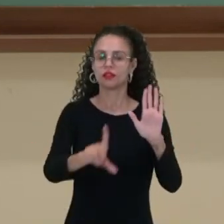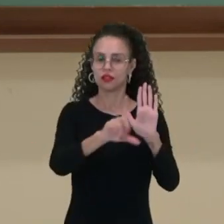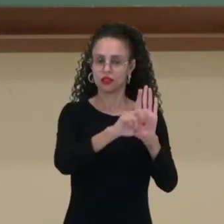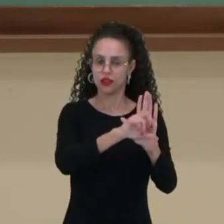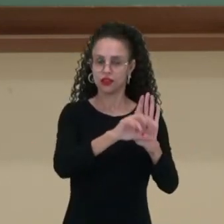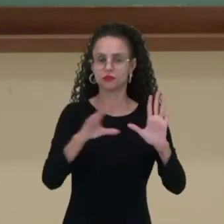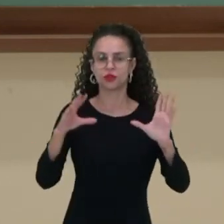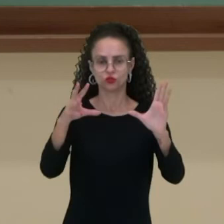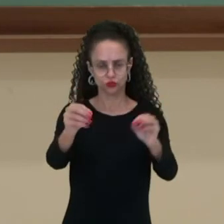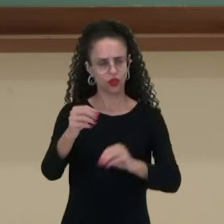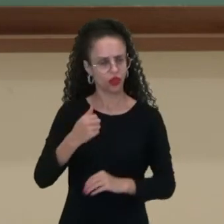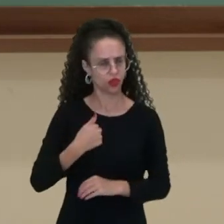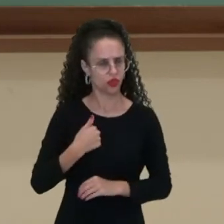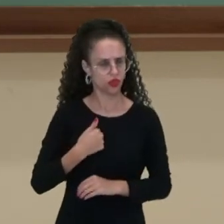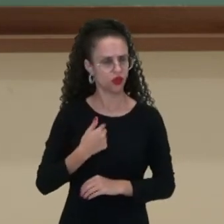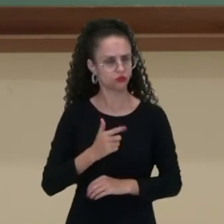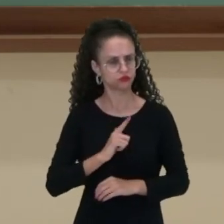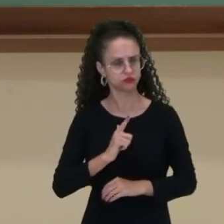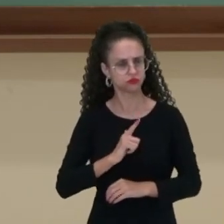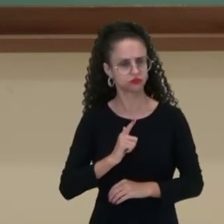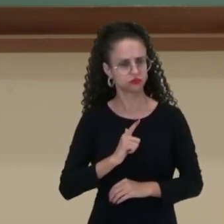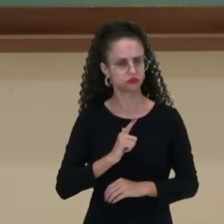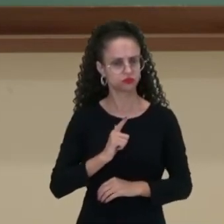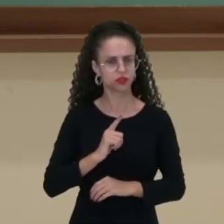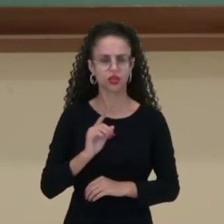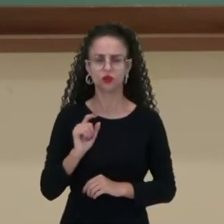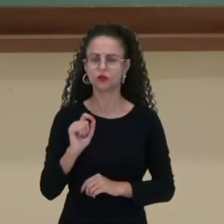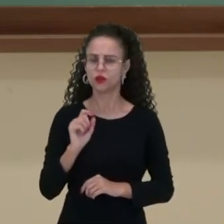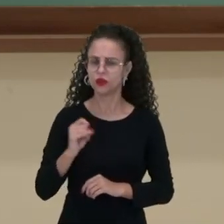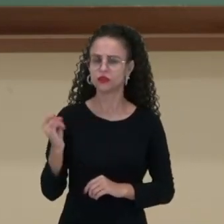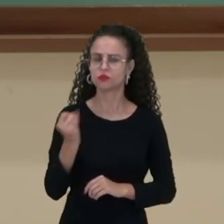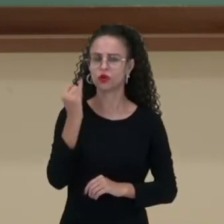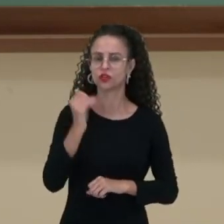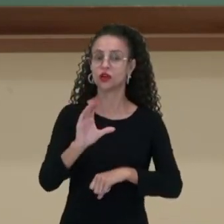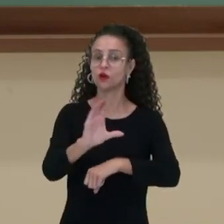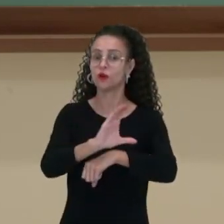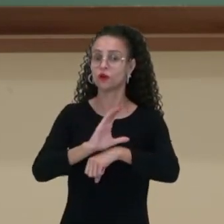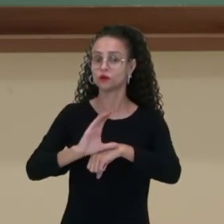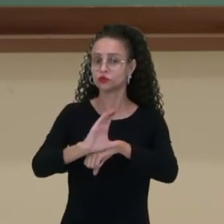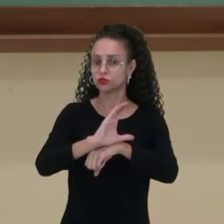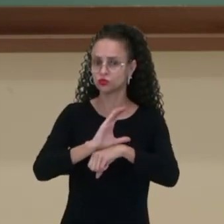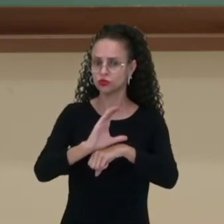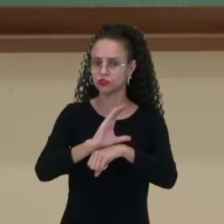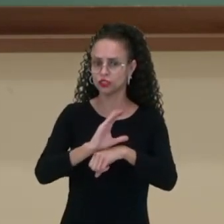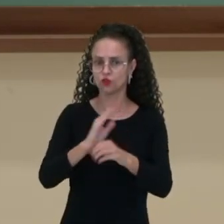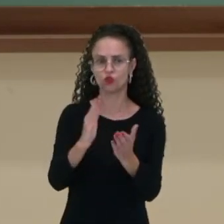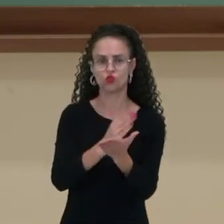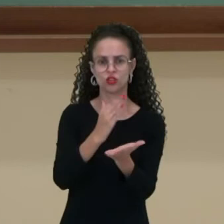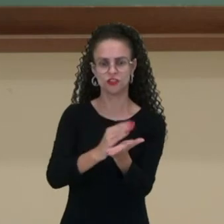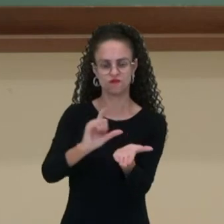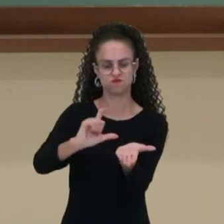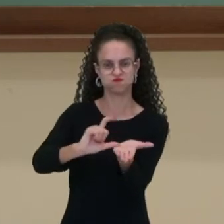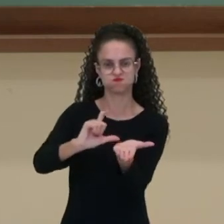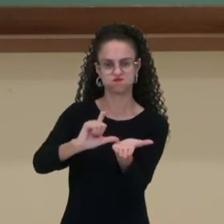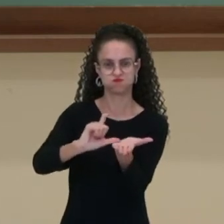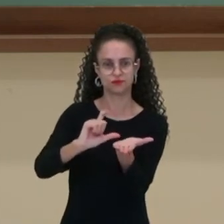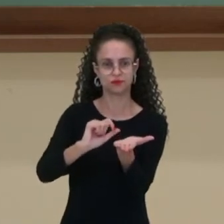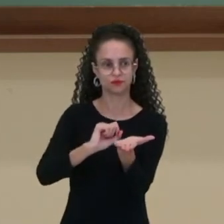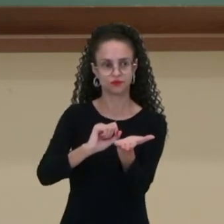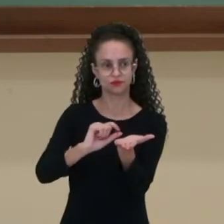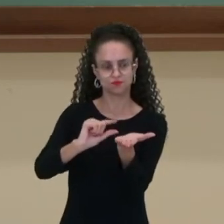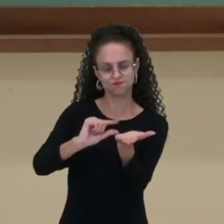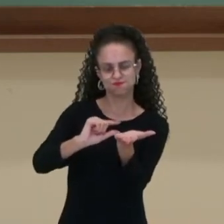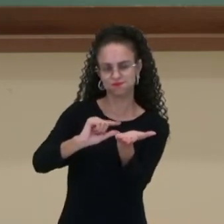todos. Eu tenho até, né, muito importante, a Constituição brasileira, quase um livro de bolso, ela não é uma